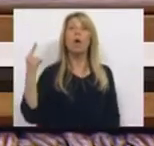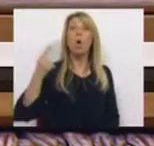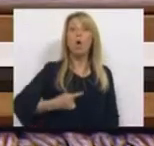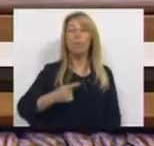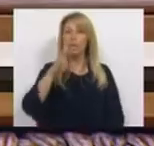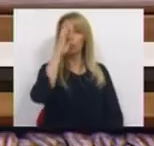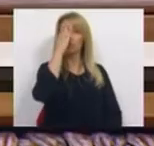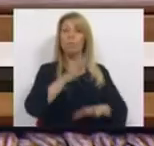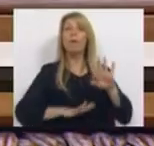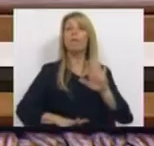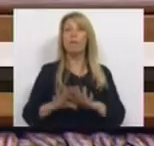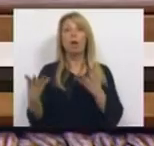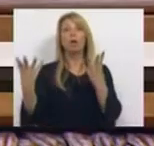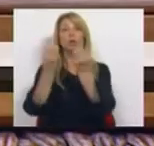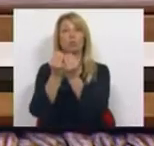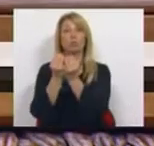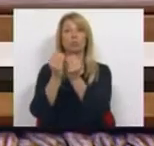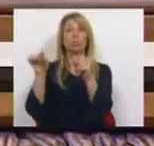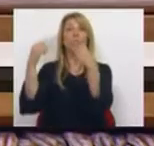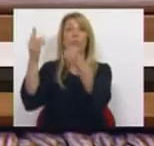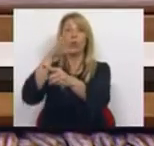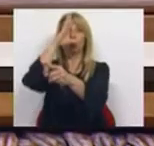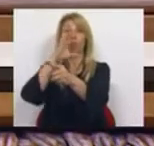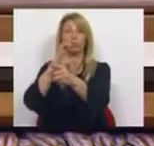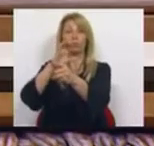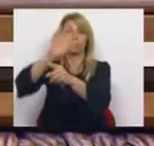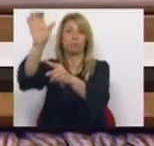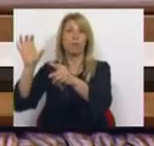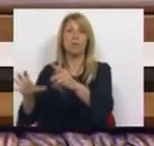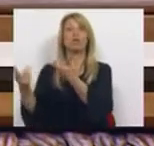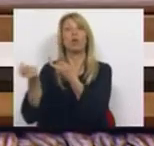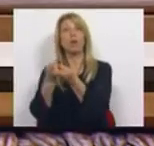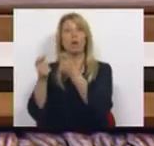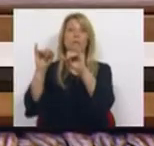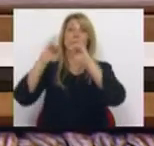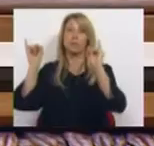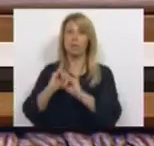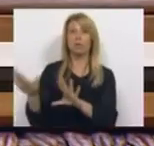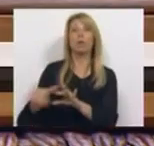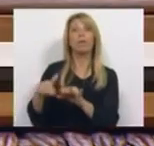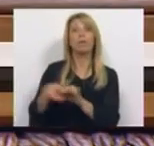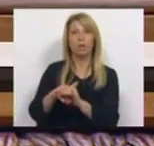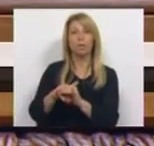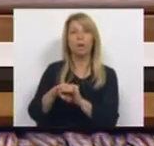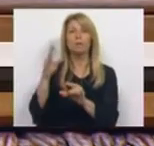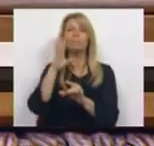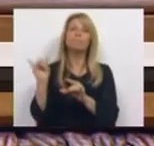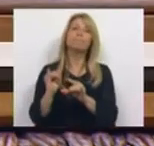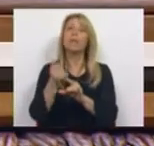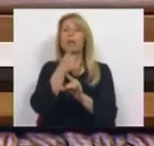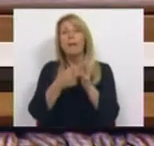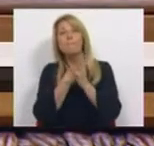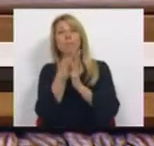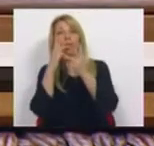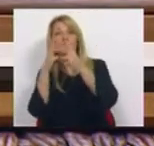canalizar esforços junto dos restantes Estados e das organizações internacionais de que faz parte para procurar medidas e